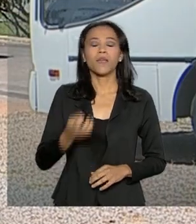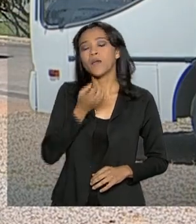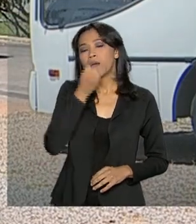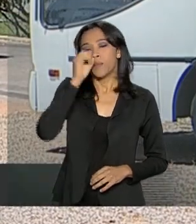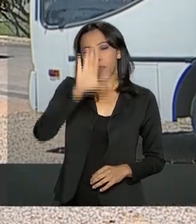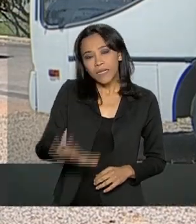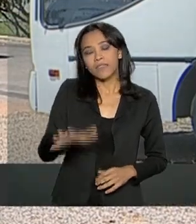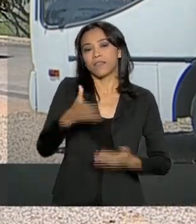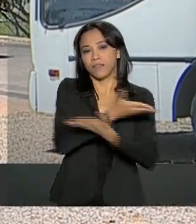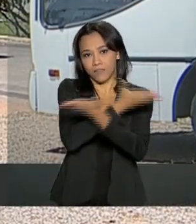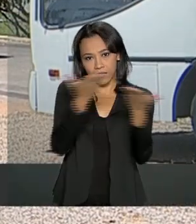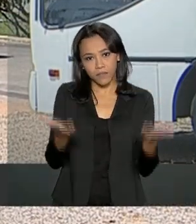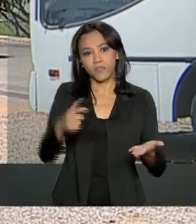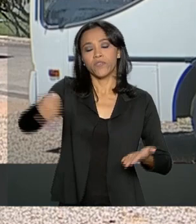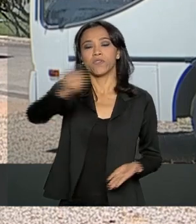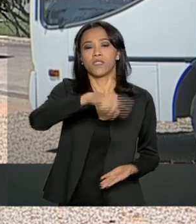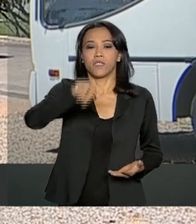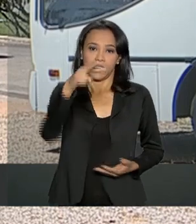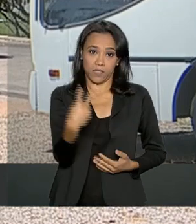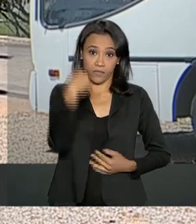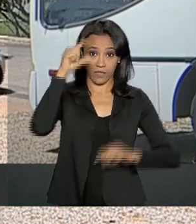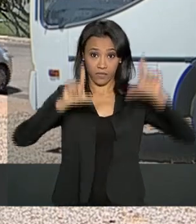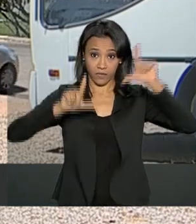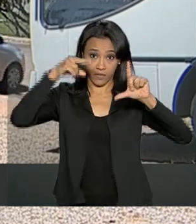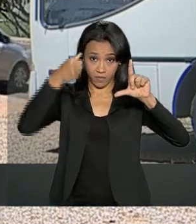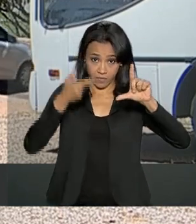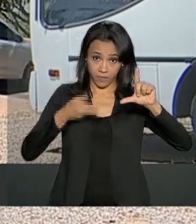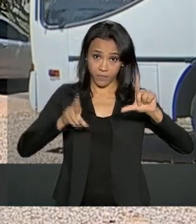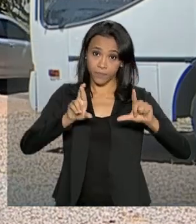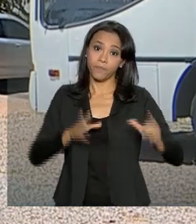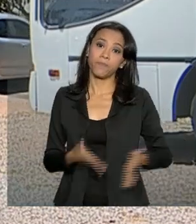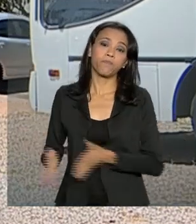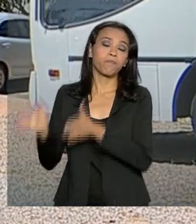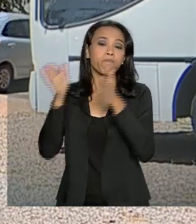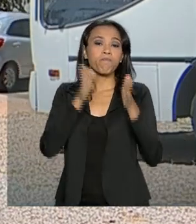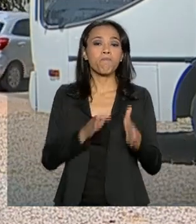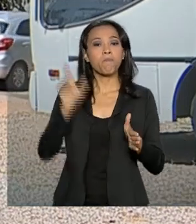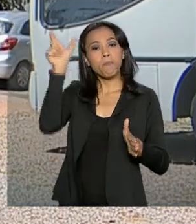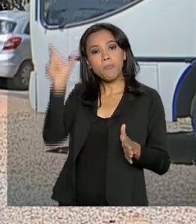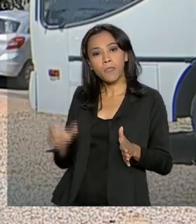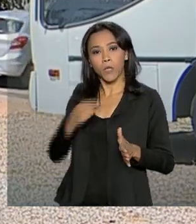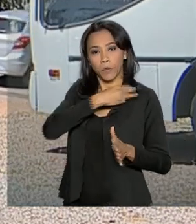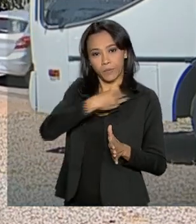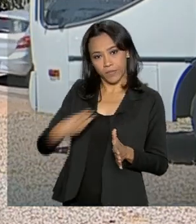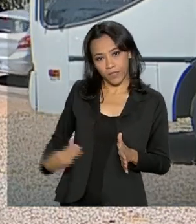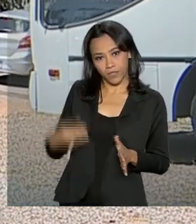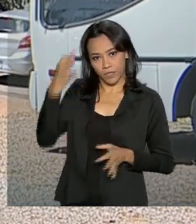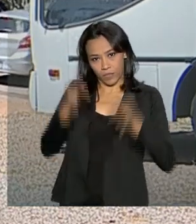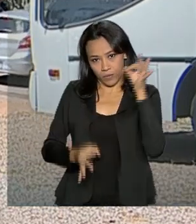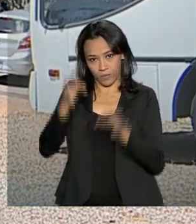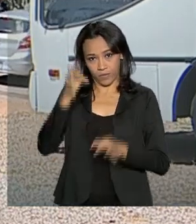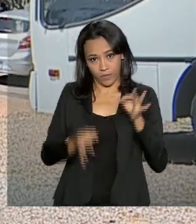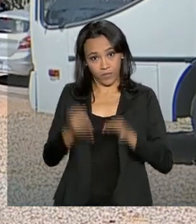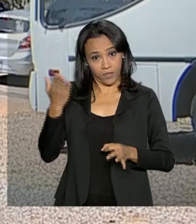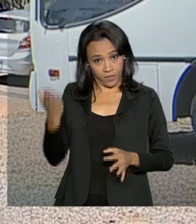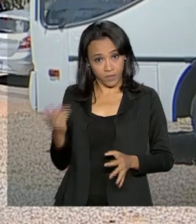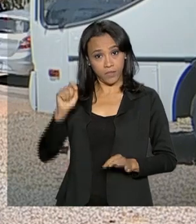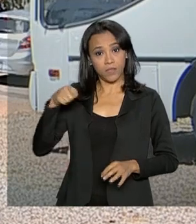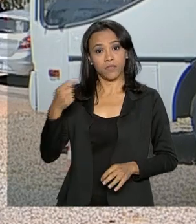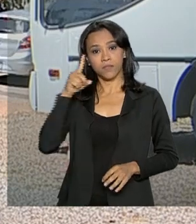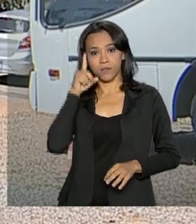Boa tarde a todos, boa tarde a você que nos acompanha aqui pela TVN BR. Bem, o ministro Sérgio Moro, o ministro da Justiça e Segurança Pública, Sérgio